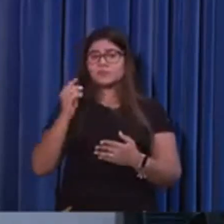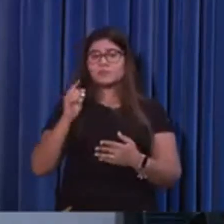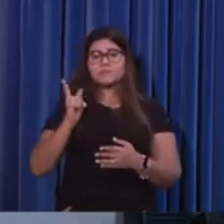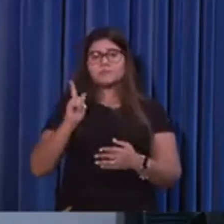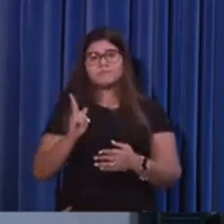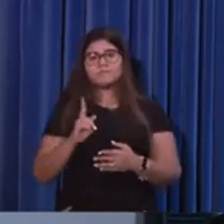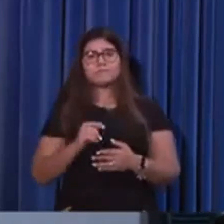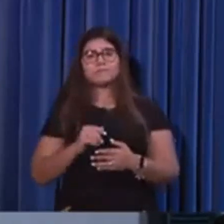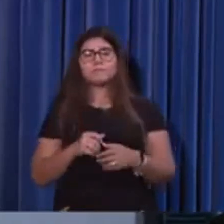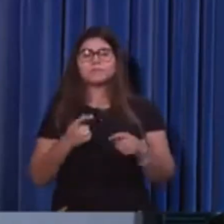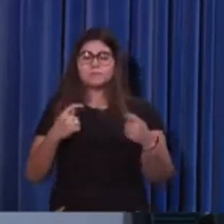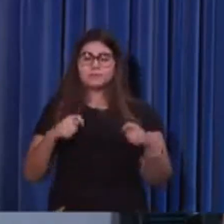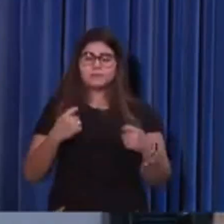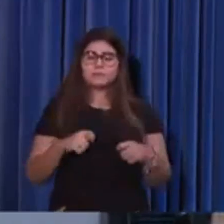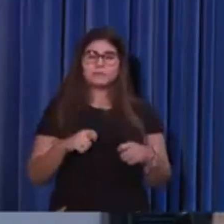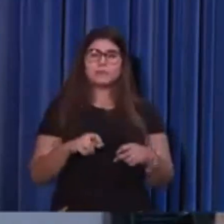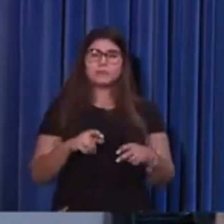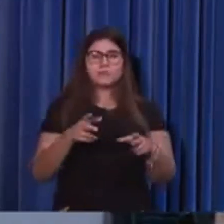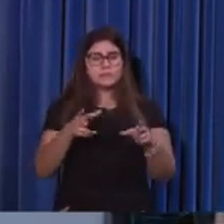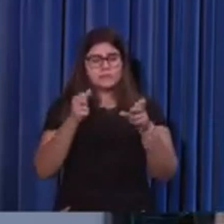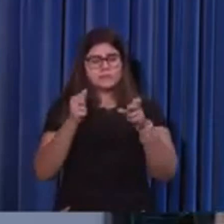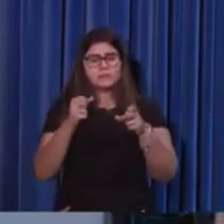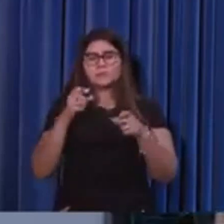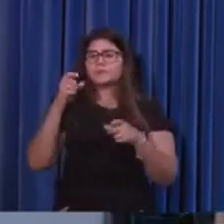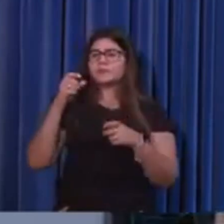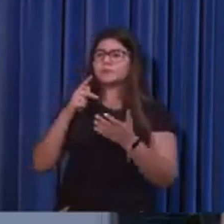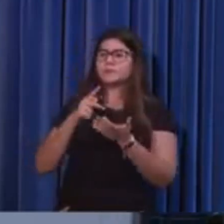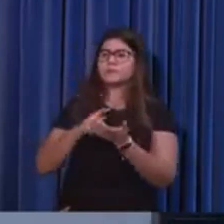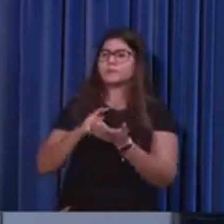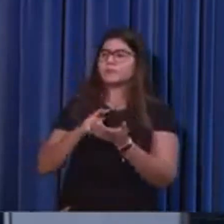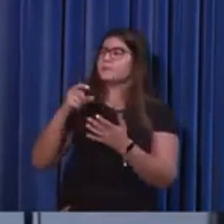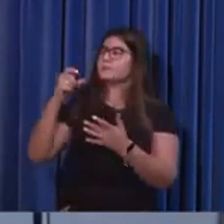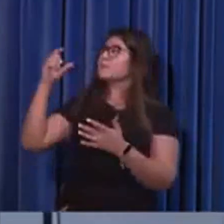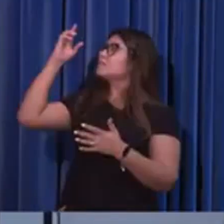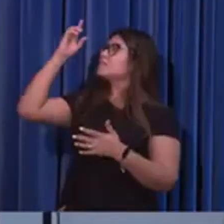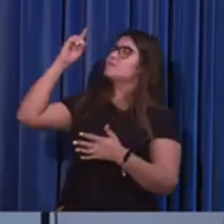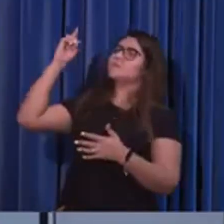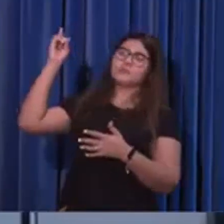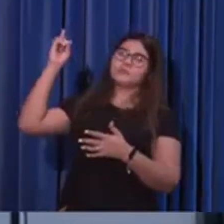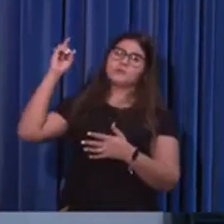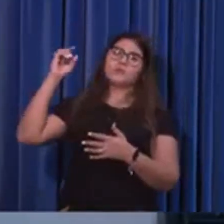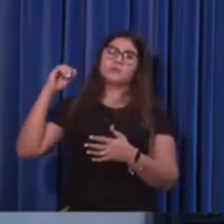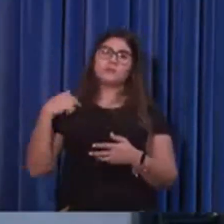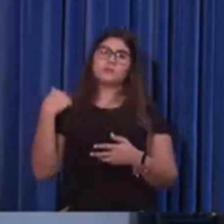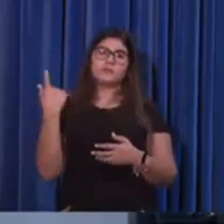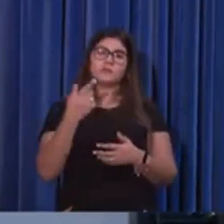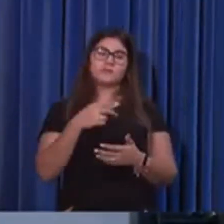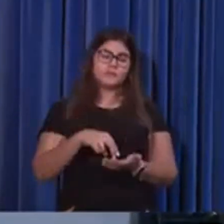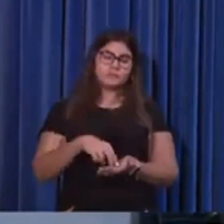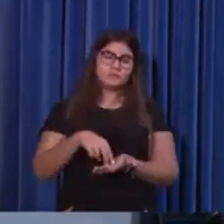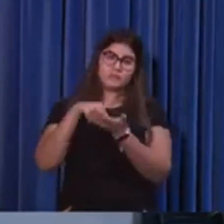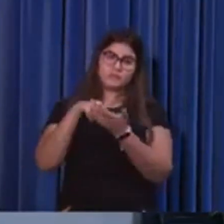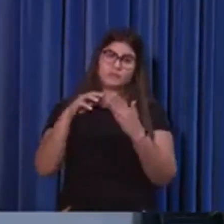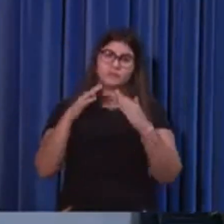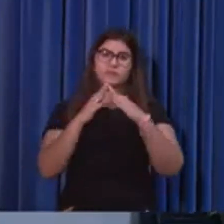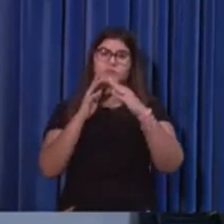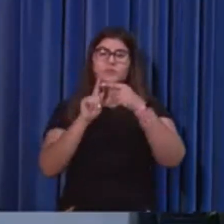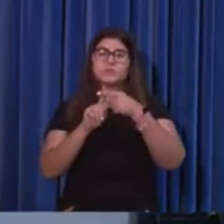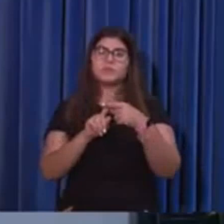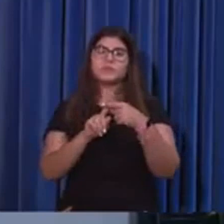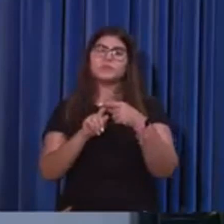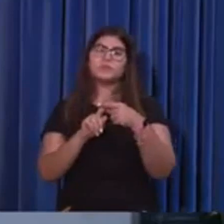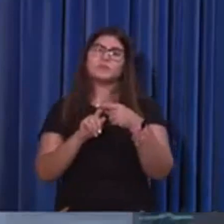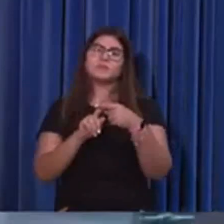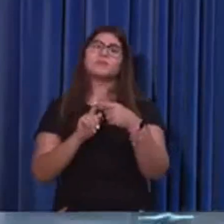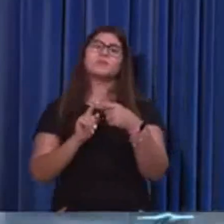Havia um sentimento também de pertencimento. Nós pertencíamos a um lugar, a uma família, a uma igreja. O